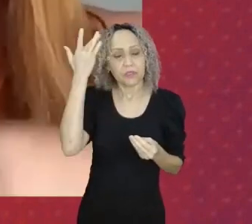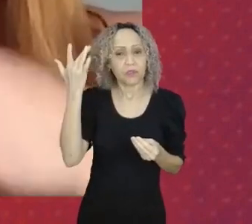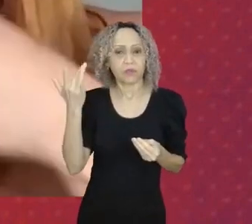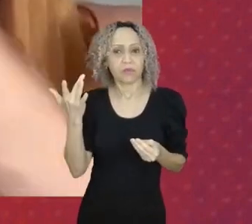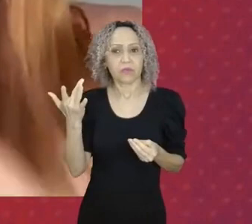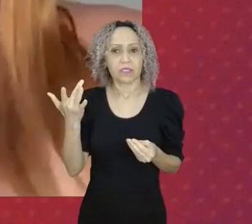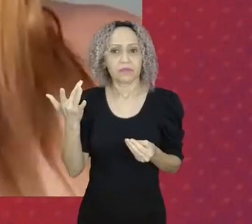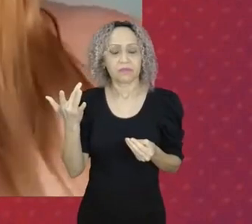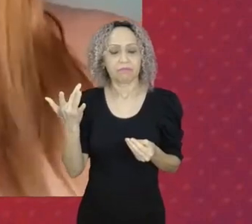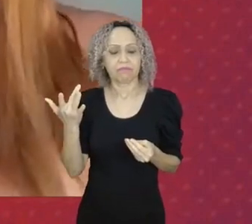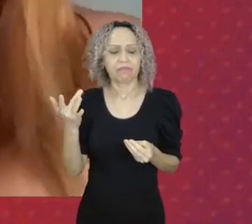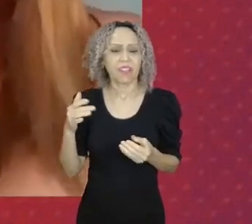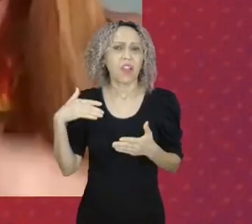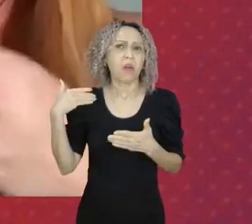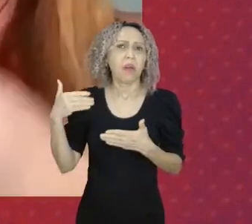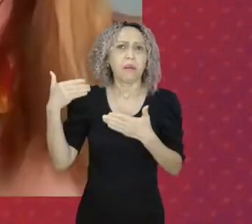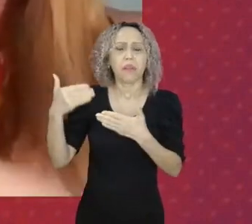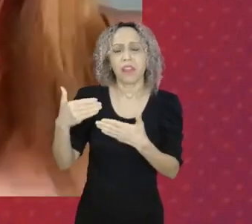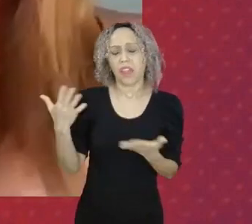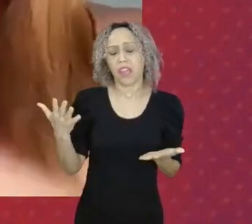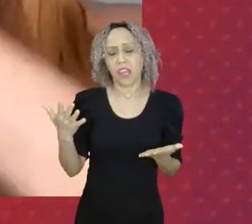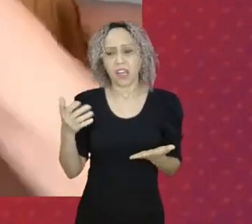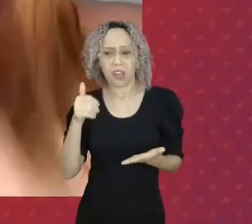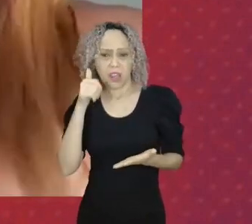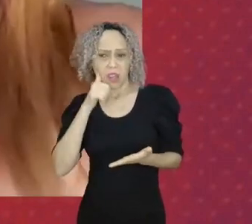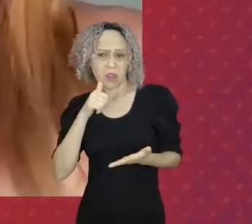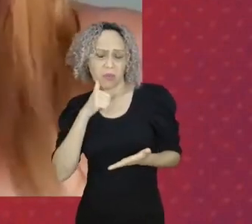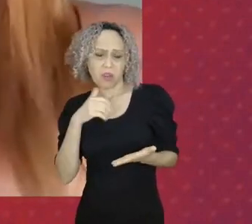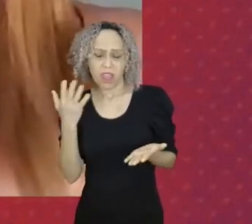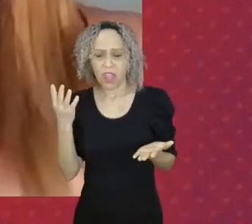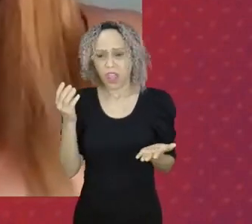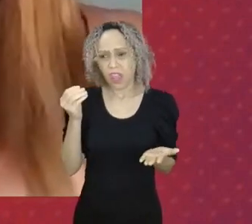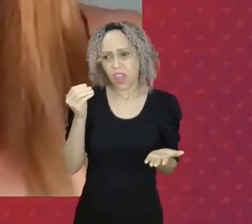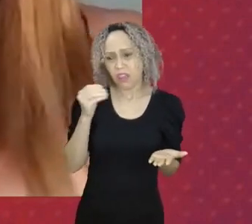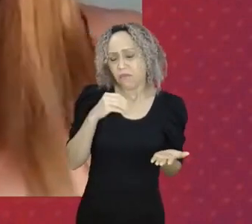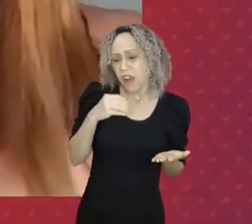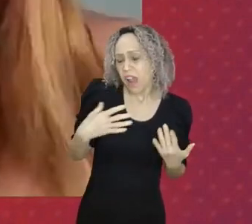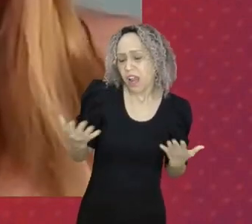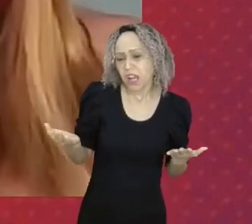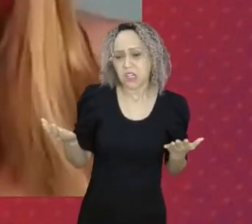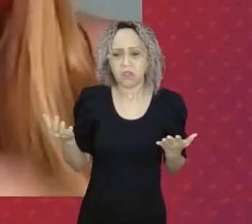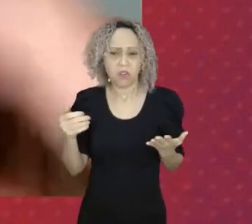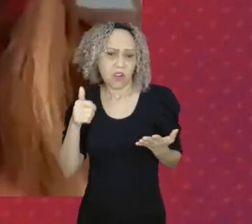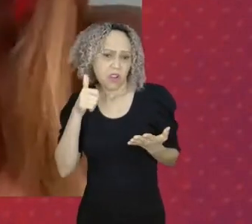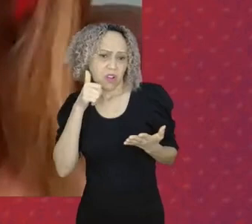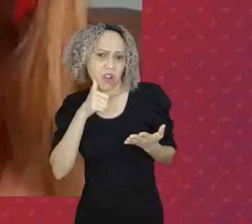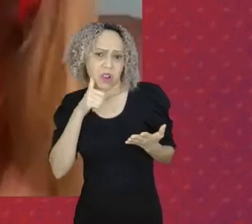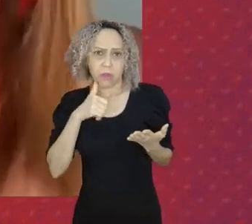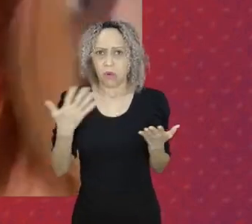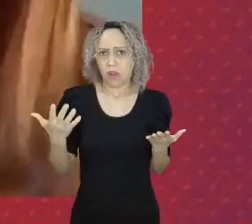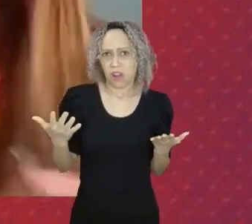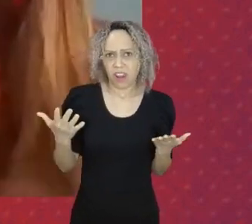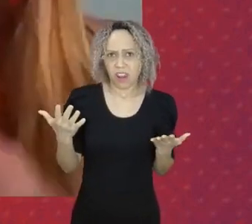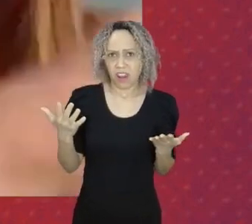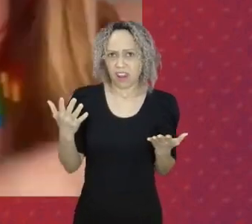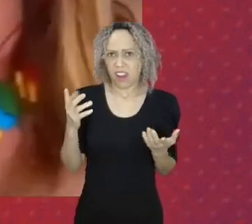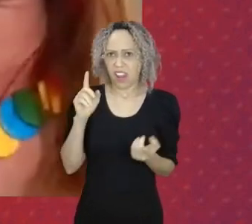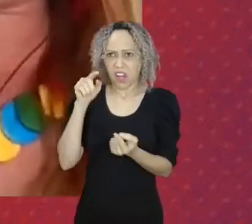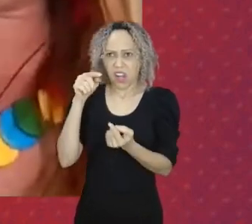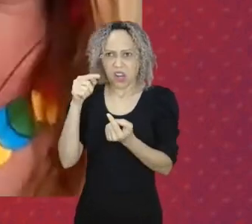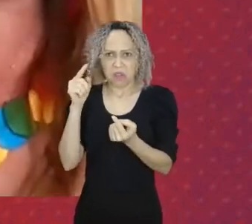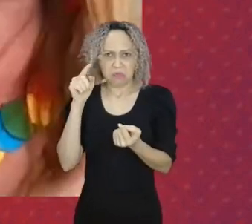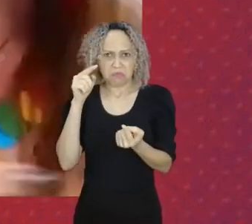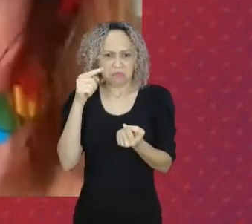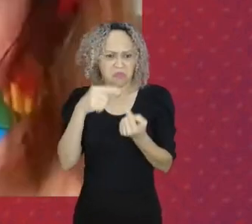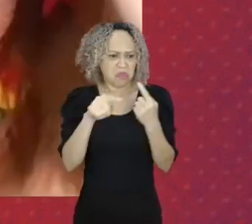dito. Né? Então, a mulher é mais frágil, a mulher, por conta dessa biologia, não pode ocupar certos lugares. Então, é a partir exatamente